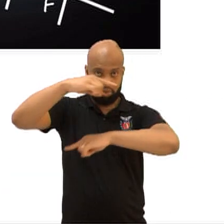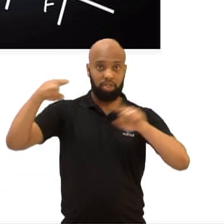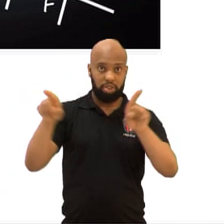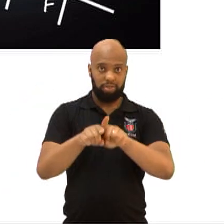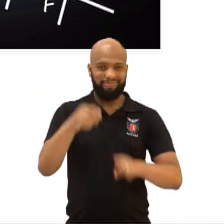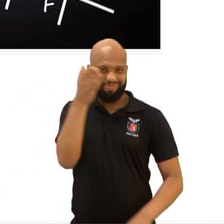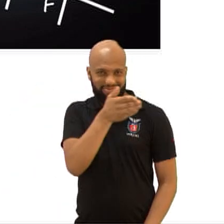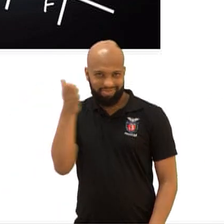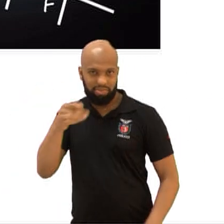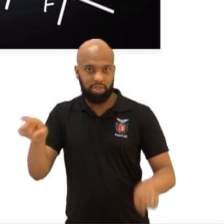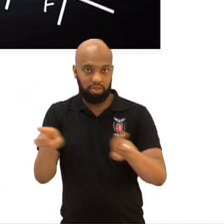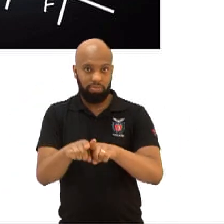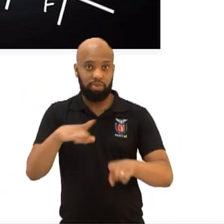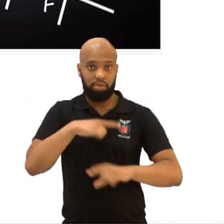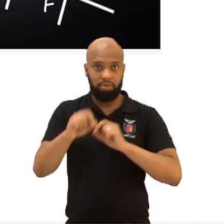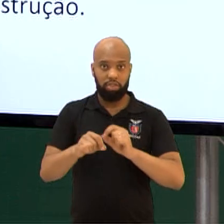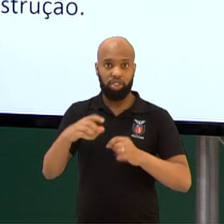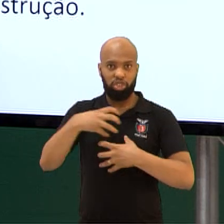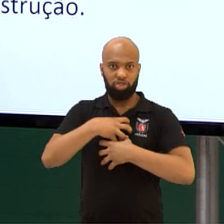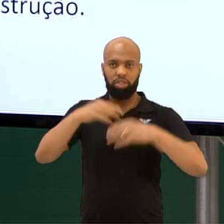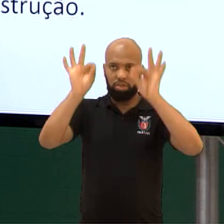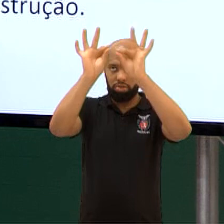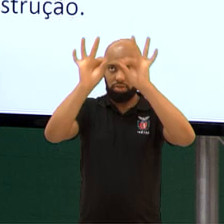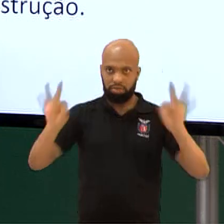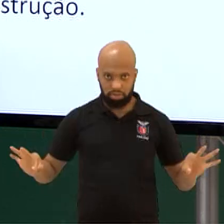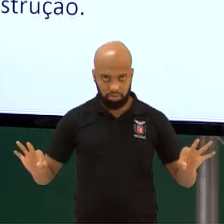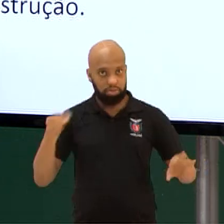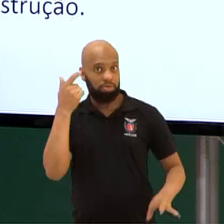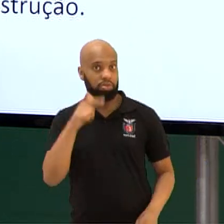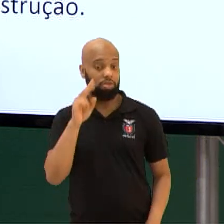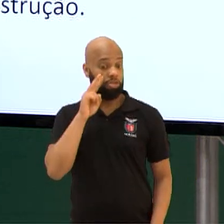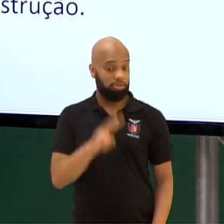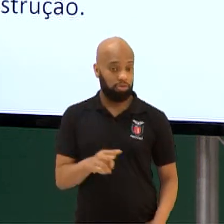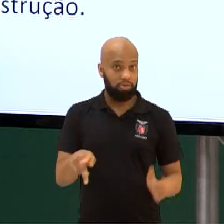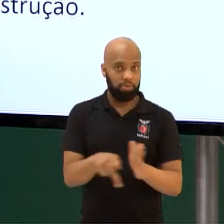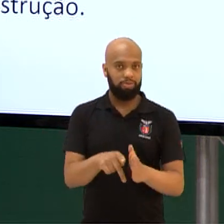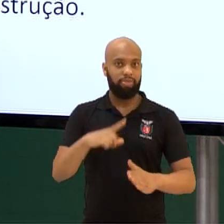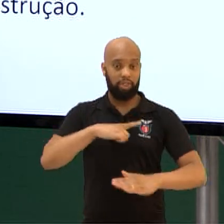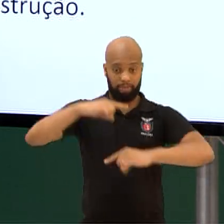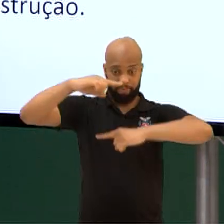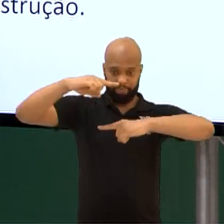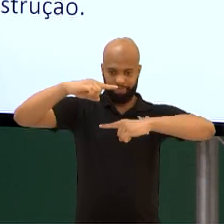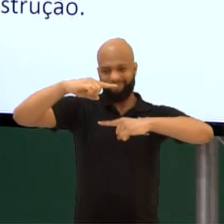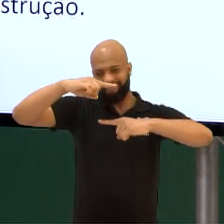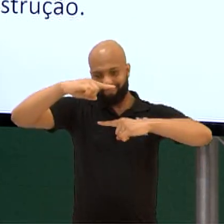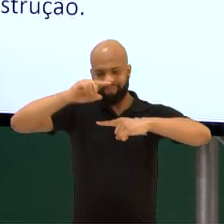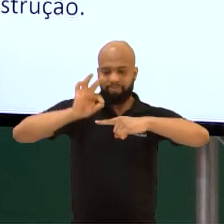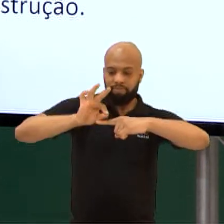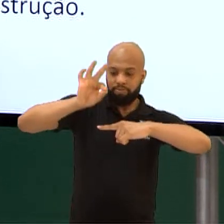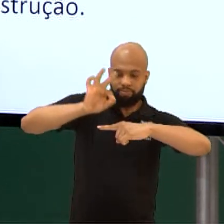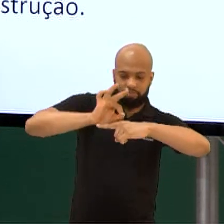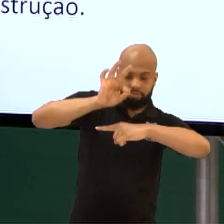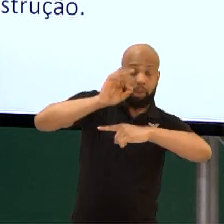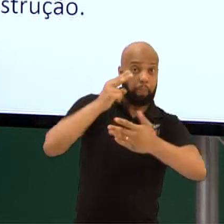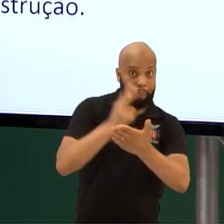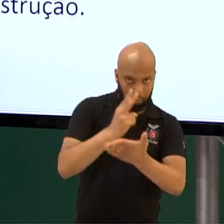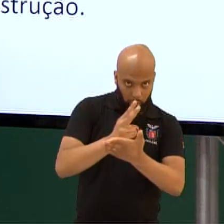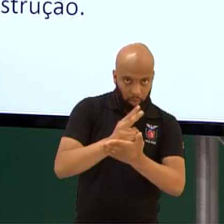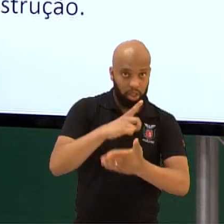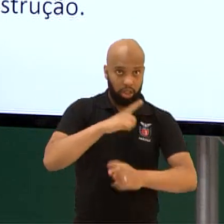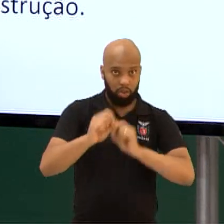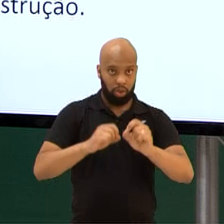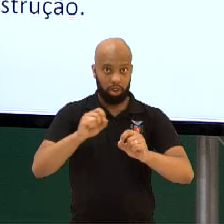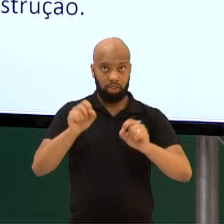retas transversais da construção. Então, ele consegue visualizar retas paralelas e retas cortadas por